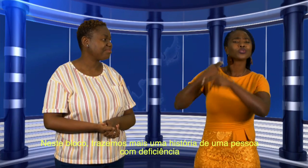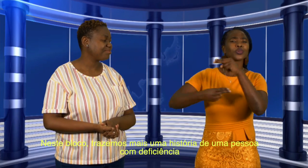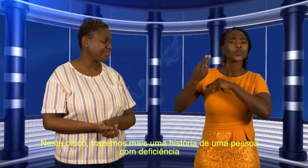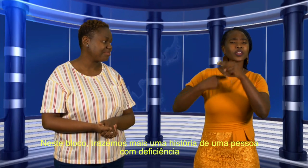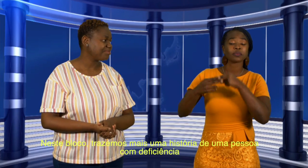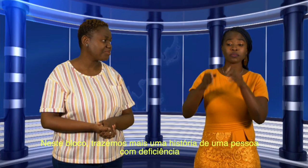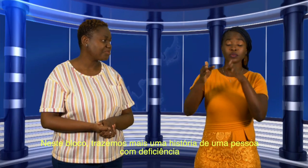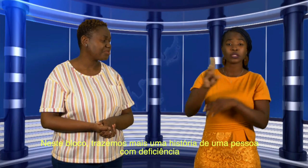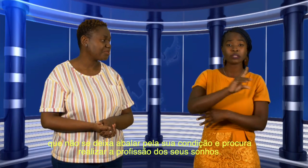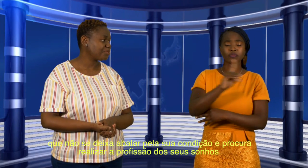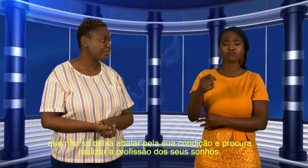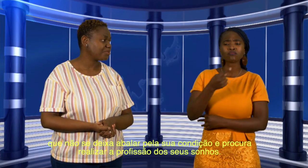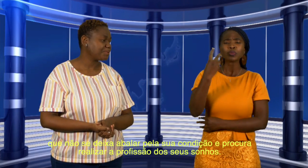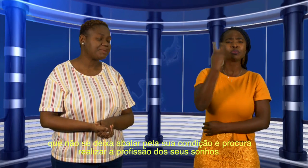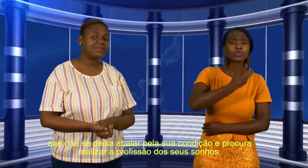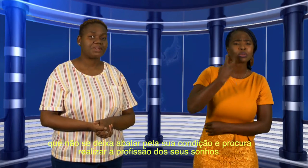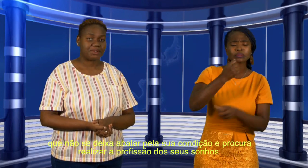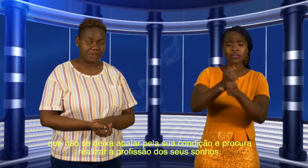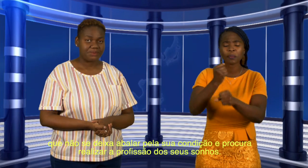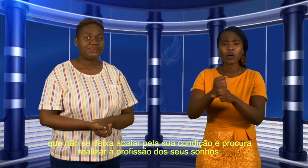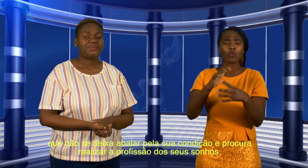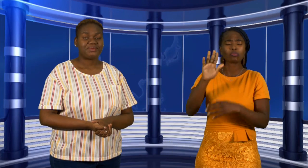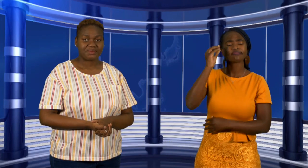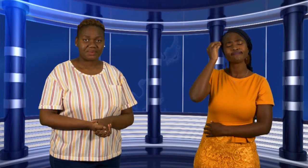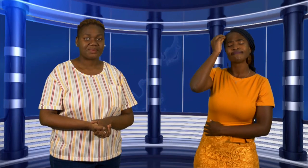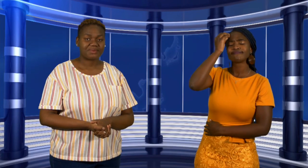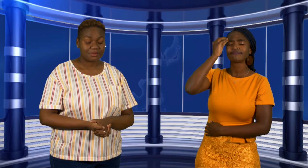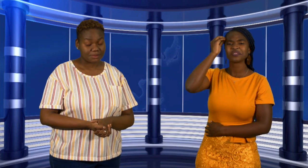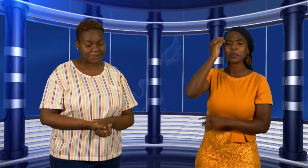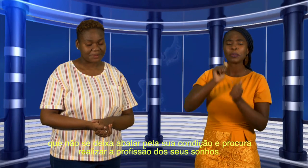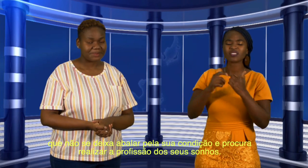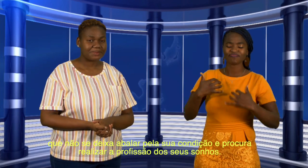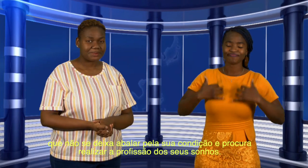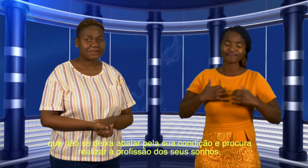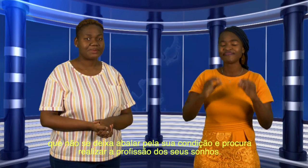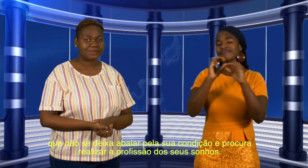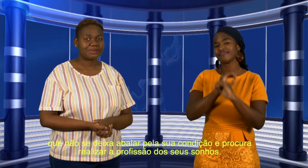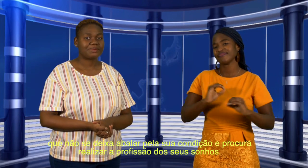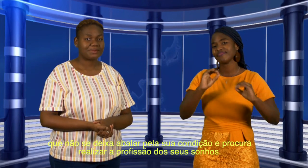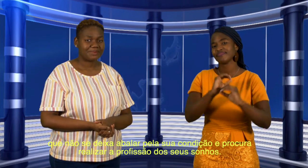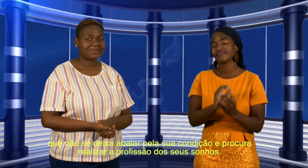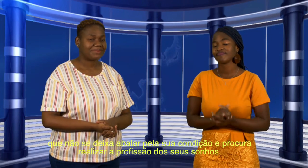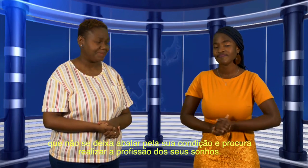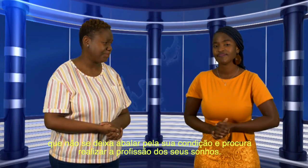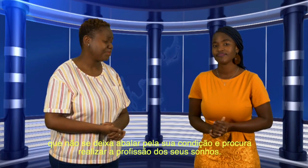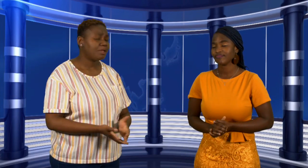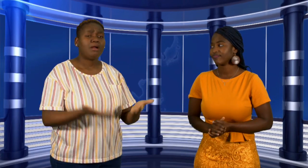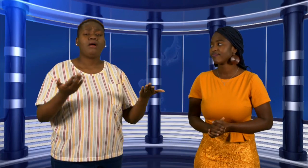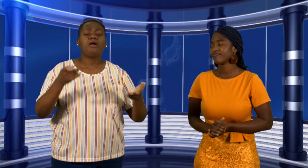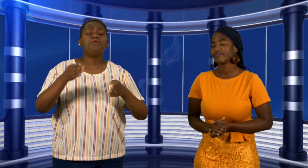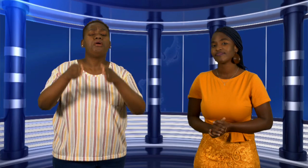uma pessoa com deficiência, que não se deixa abalar pela sua condição e procura realizar a profissão dos seus sonhos.